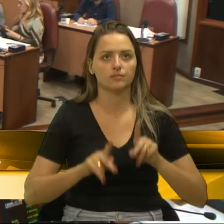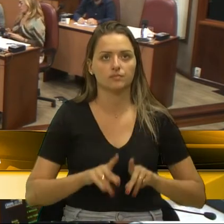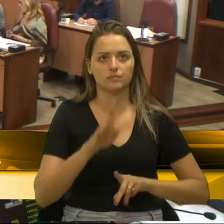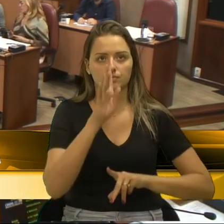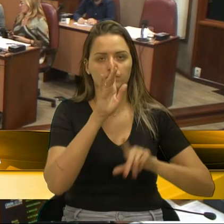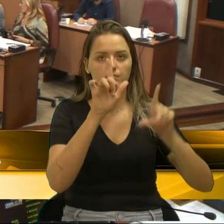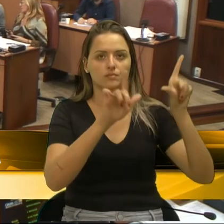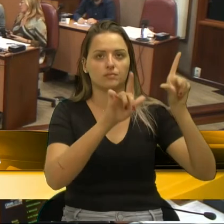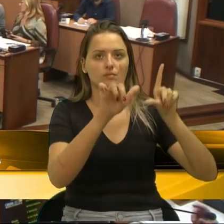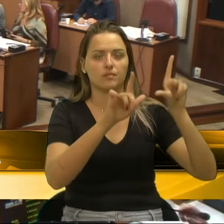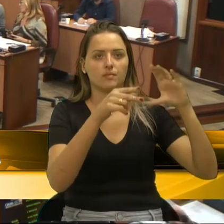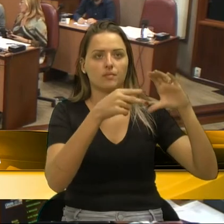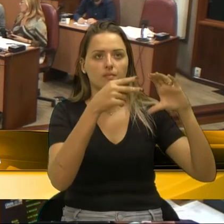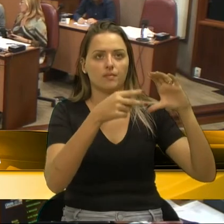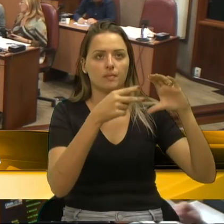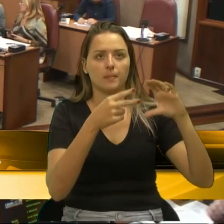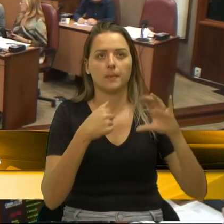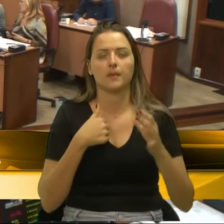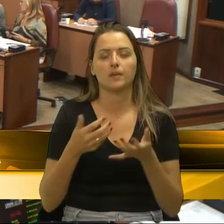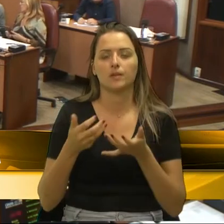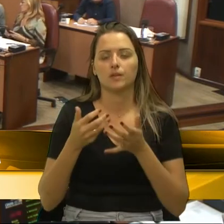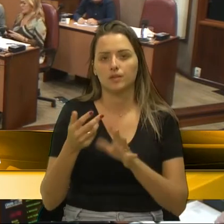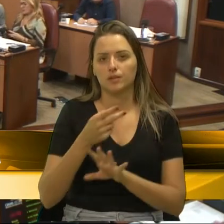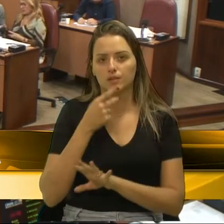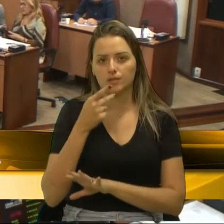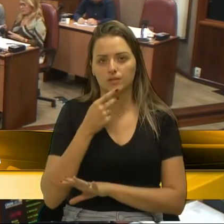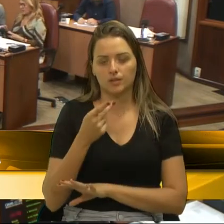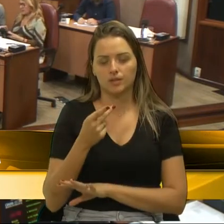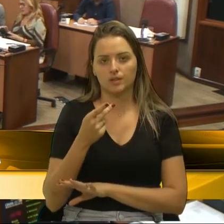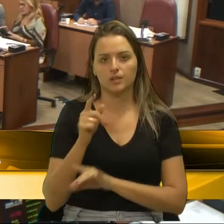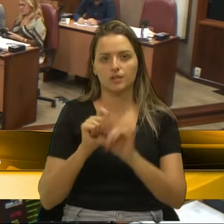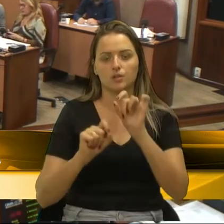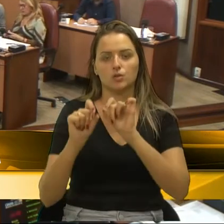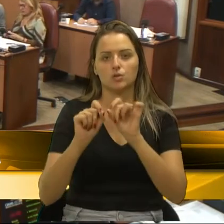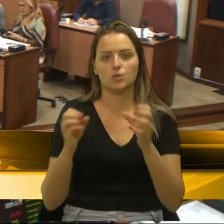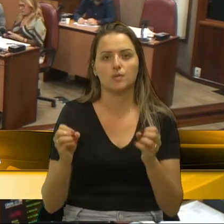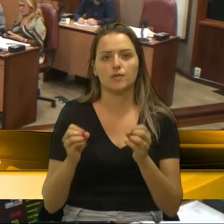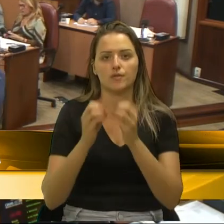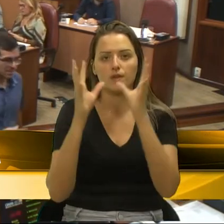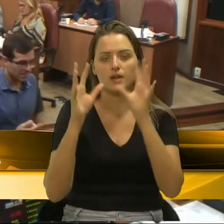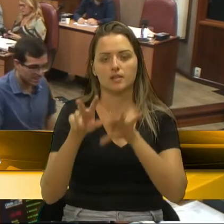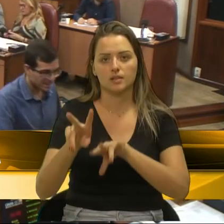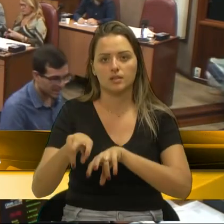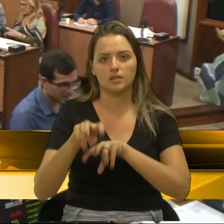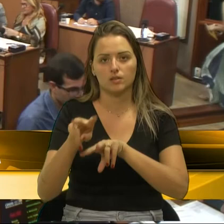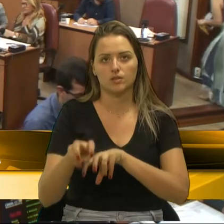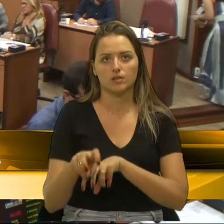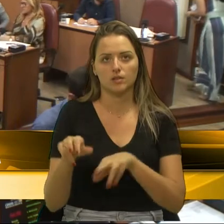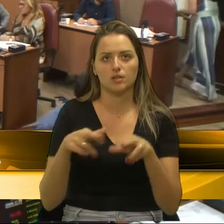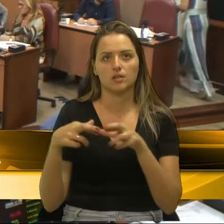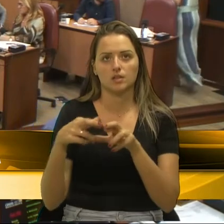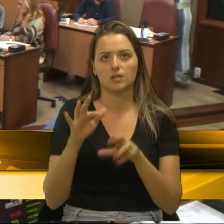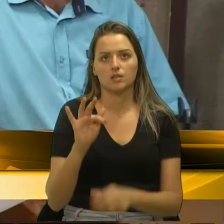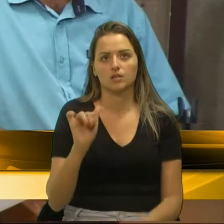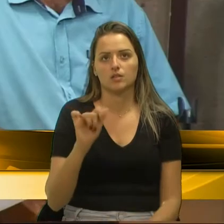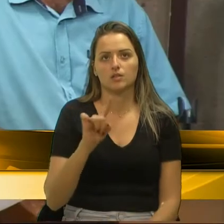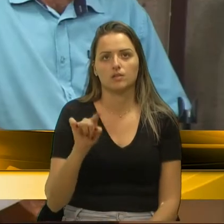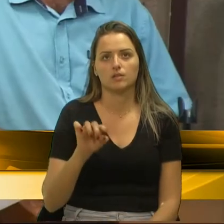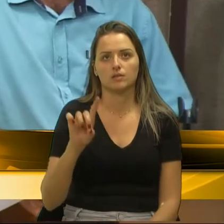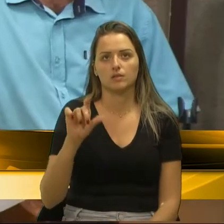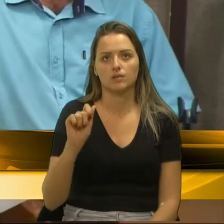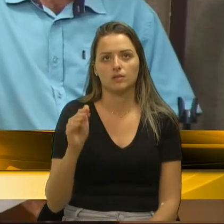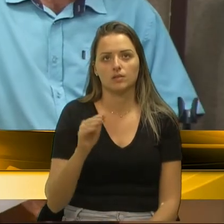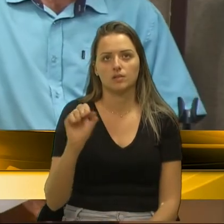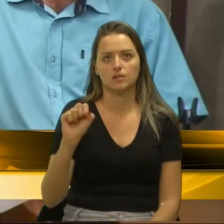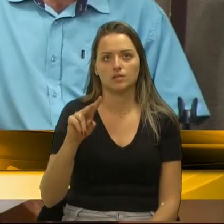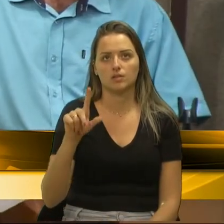Câmara. Quero falar da Festa do Agricultor de Fazenda Souza. A Festa